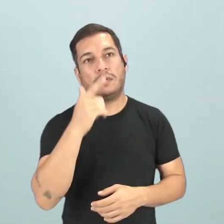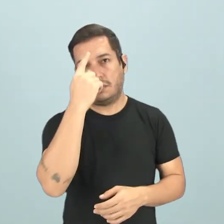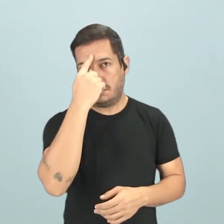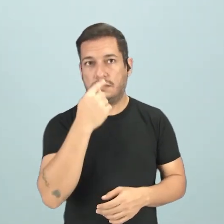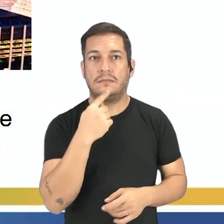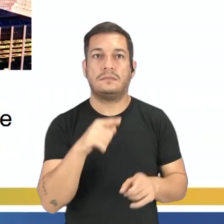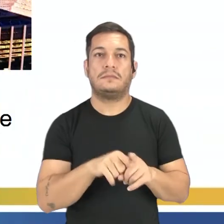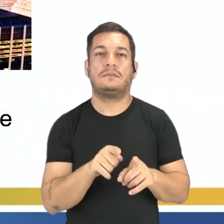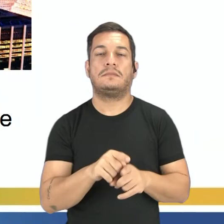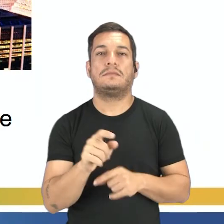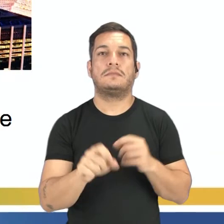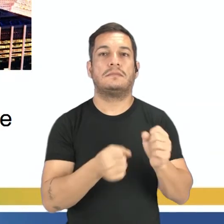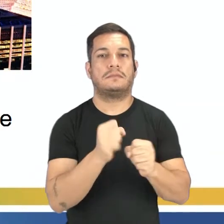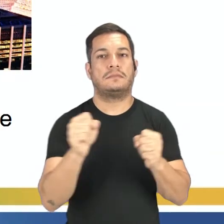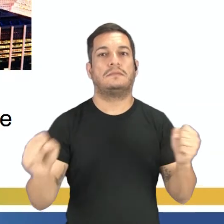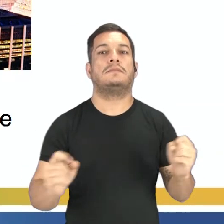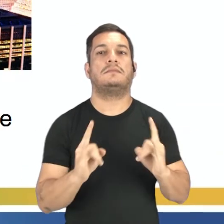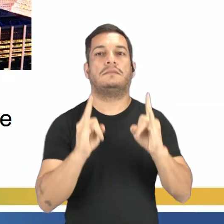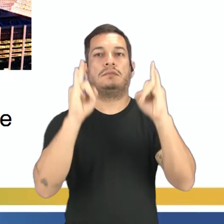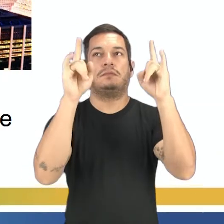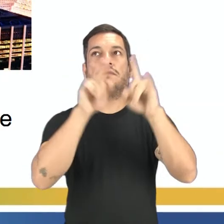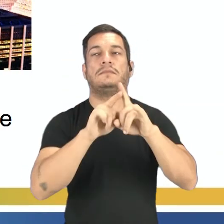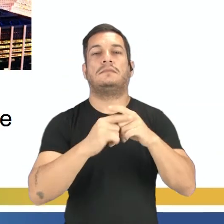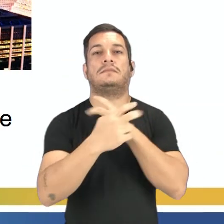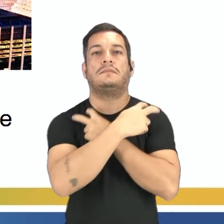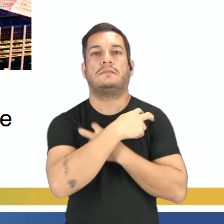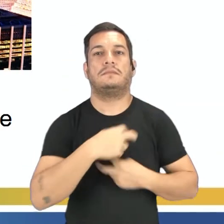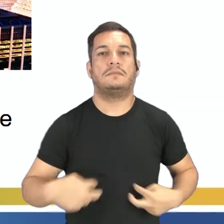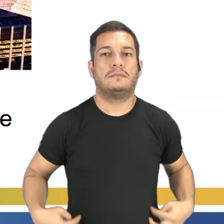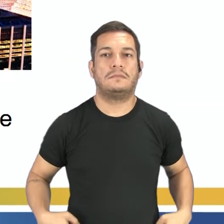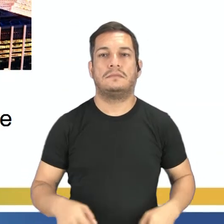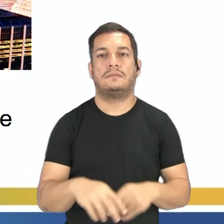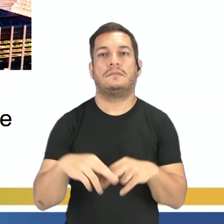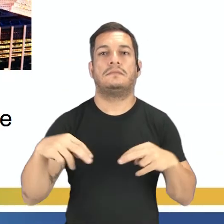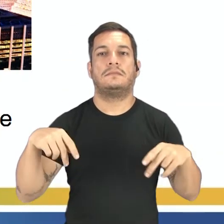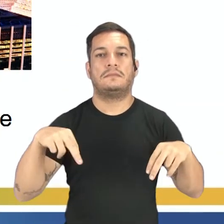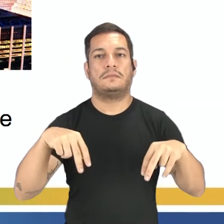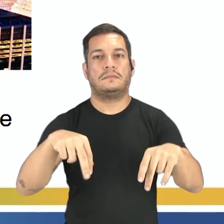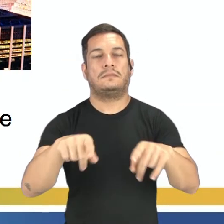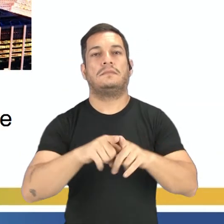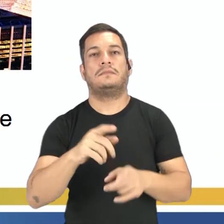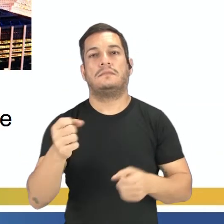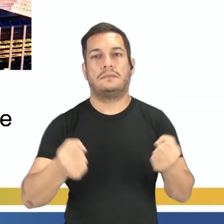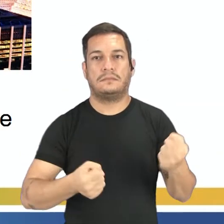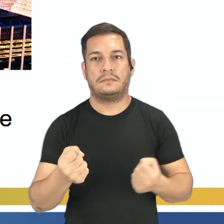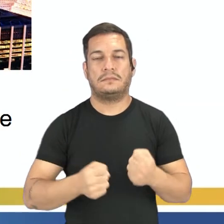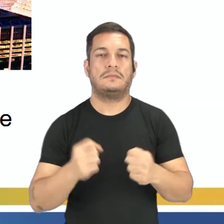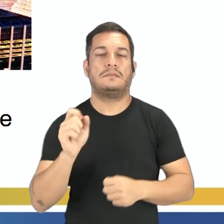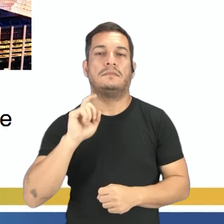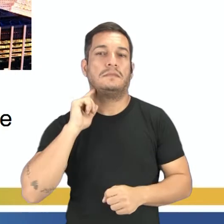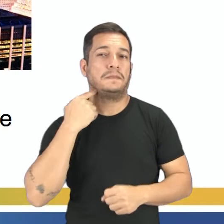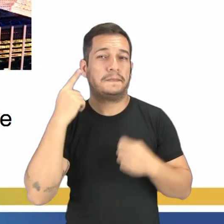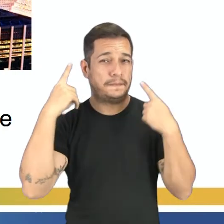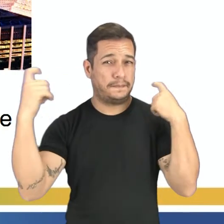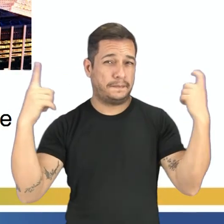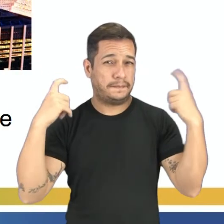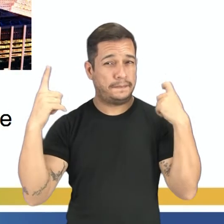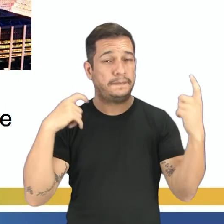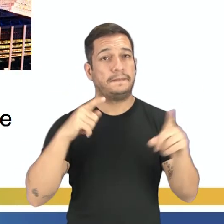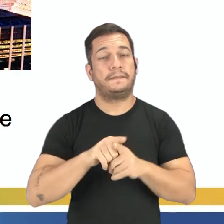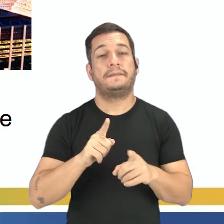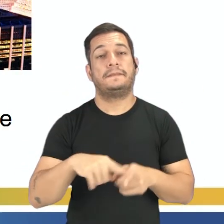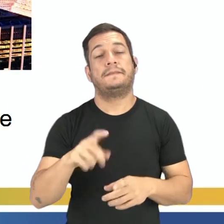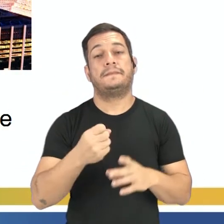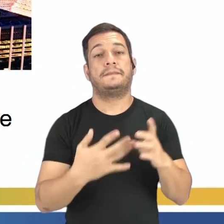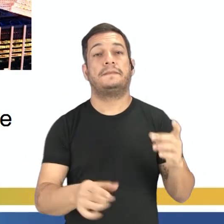né, de grandes edifícios, trânsito, pedestres, veículo, poluição sonora. Aí são as características que